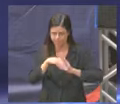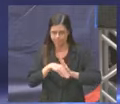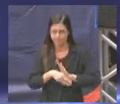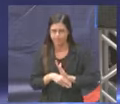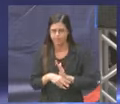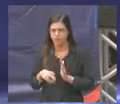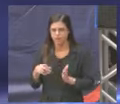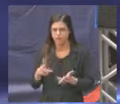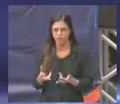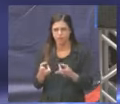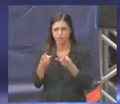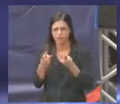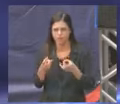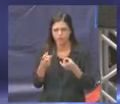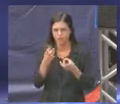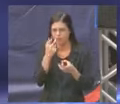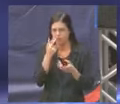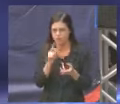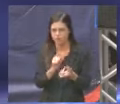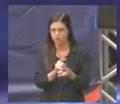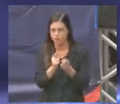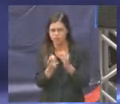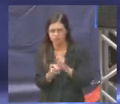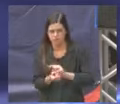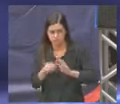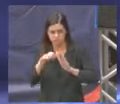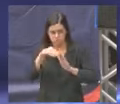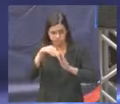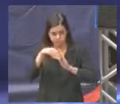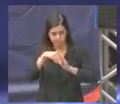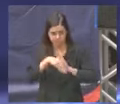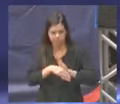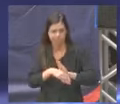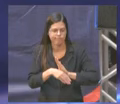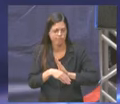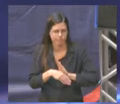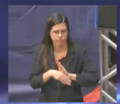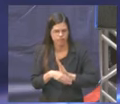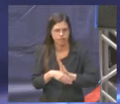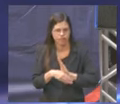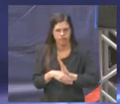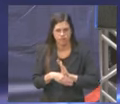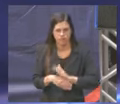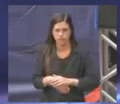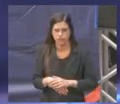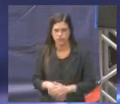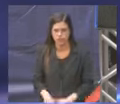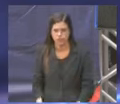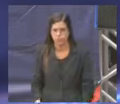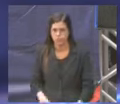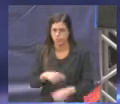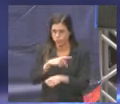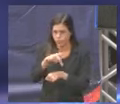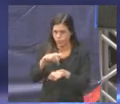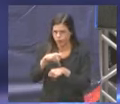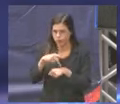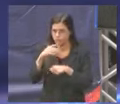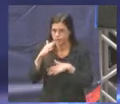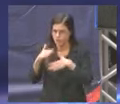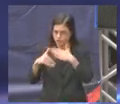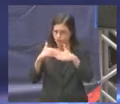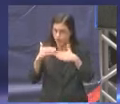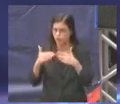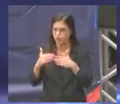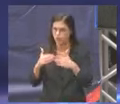uma impressão que é o contrário, mas, na realidade, ela está caindo bastante, né? Está caindo menos nos países desenvolvidos, mas está